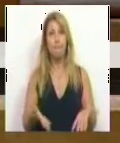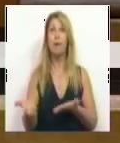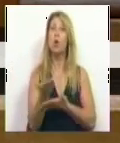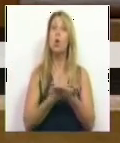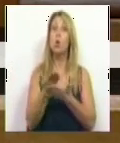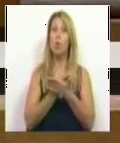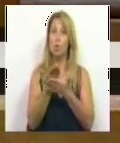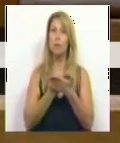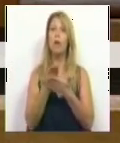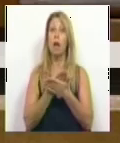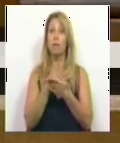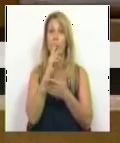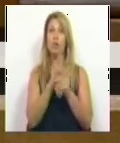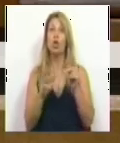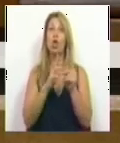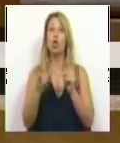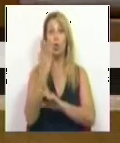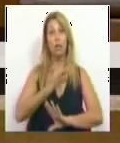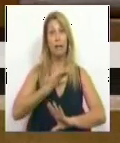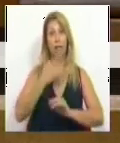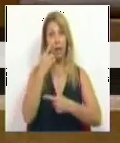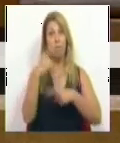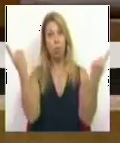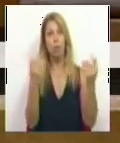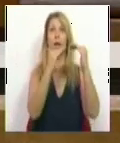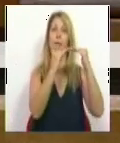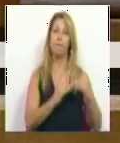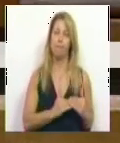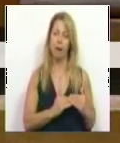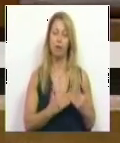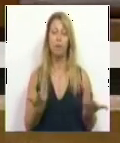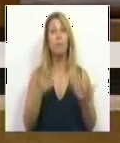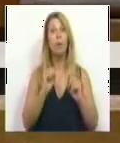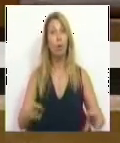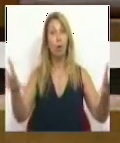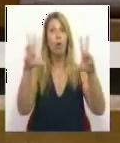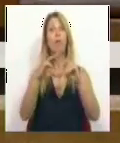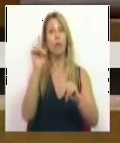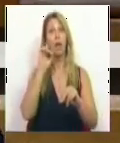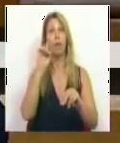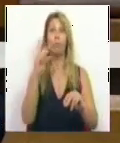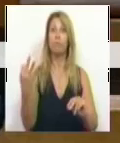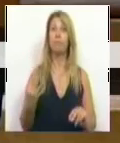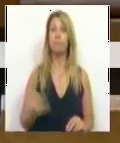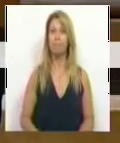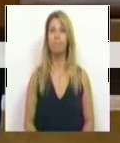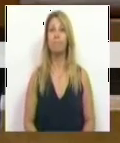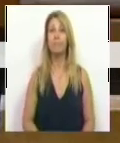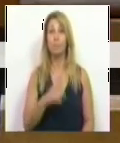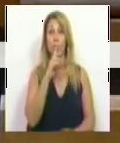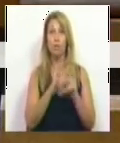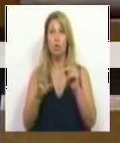uma redução dos juros da dívida pública. É uma novidade importante. Os juros são um